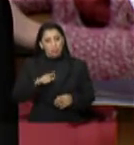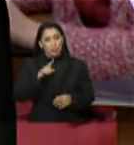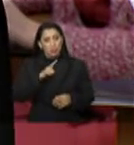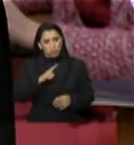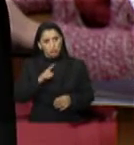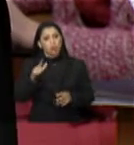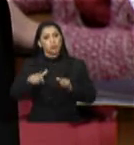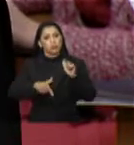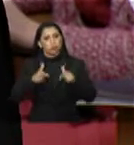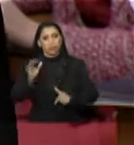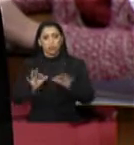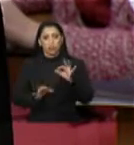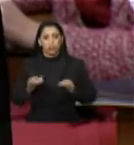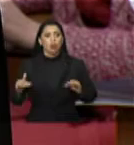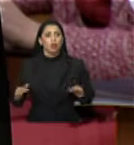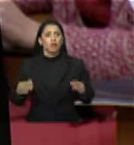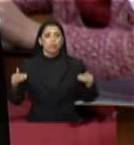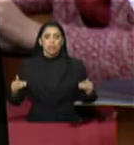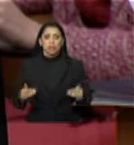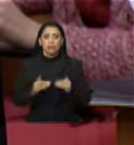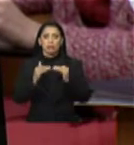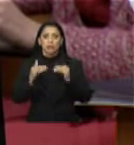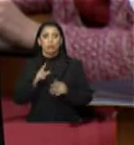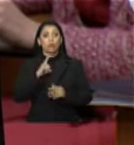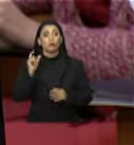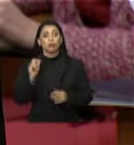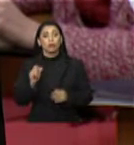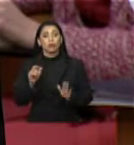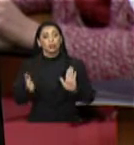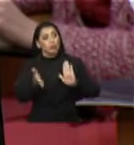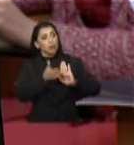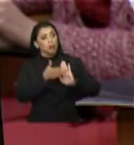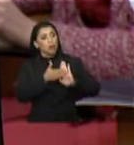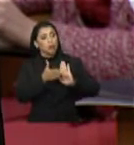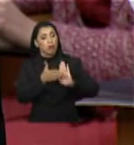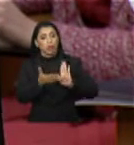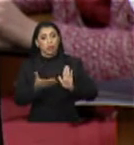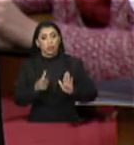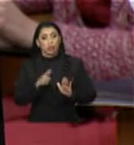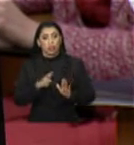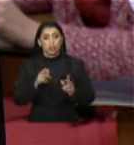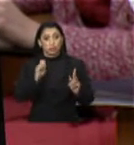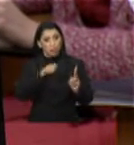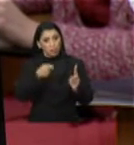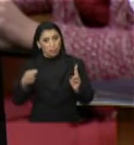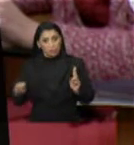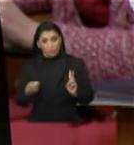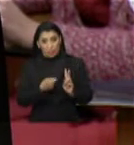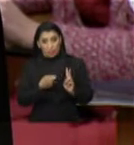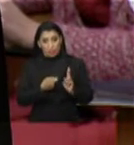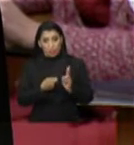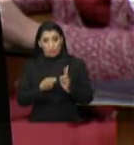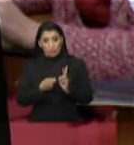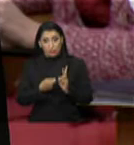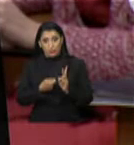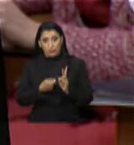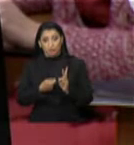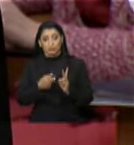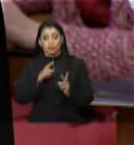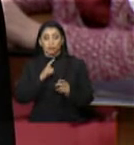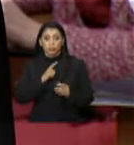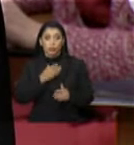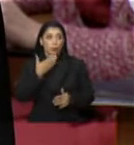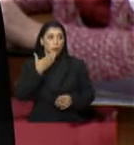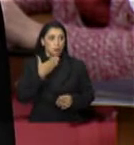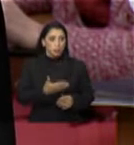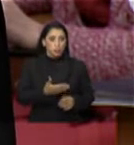jurisdicional incossonância com aquilo que foi postulado pelas partes então a causa de pedido ação